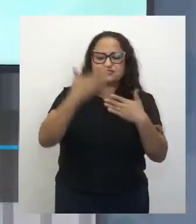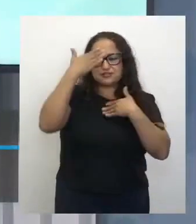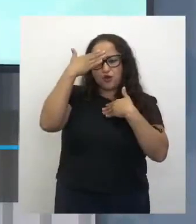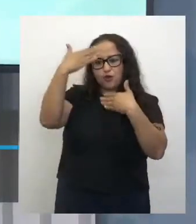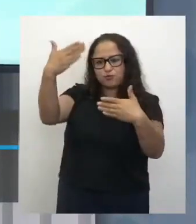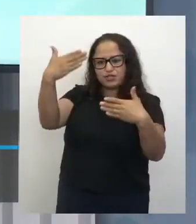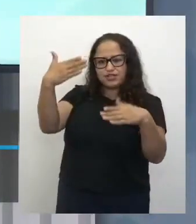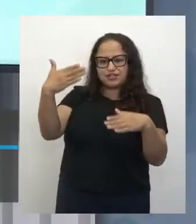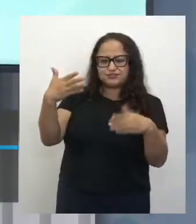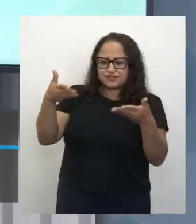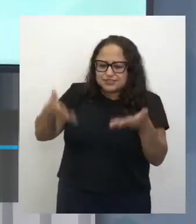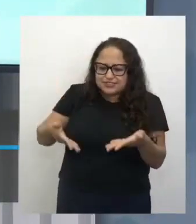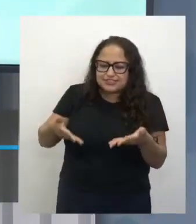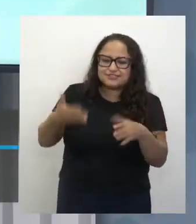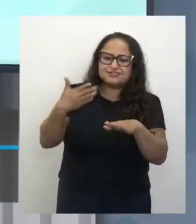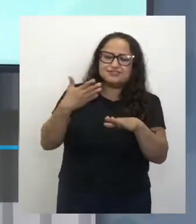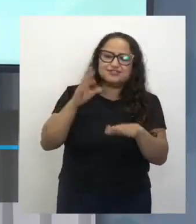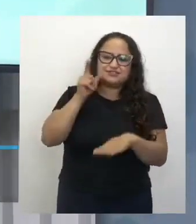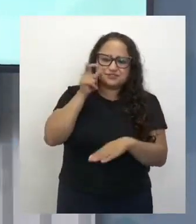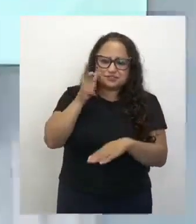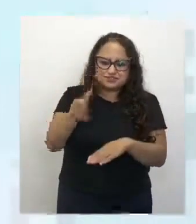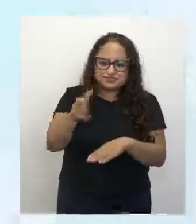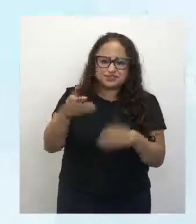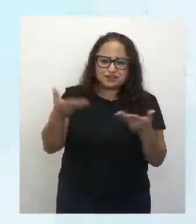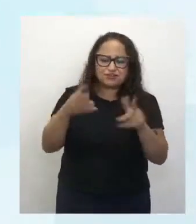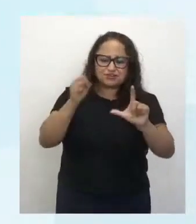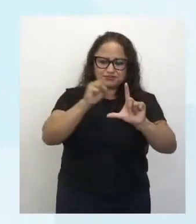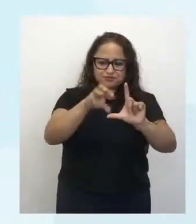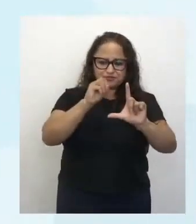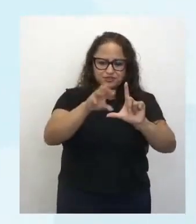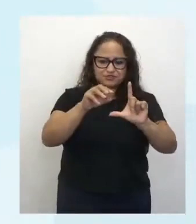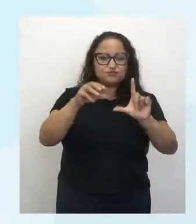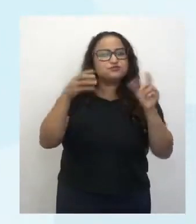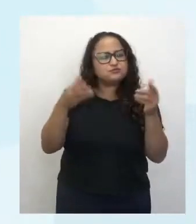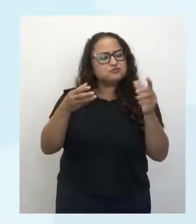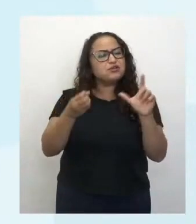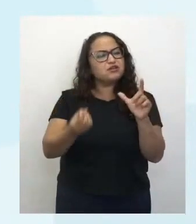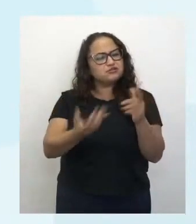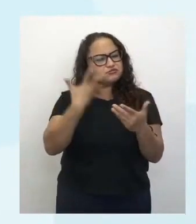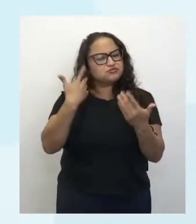estarem aí em casa assistindo a gente. Agora vai aparecer na tela o QR Code para que vocês possam